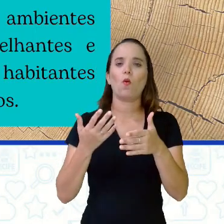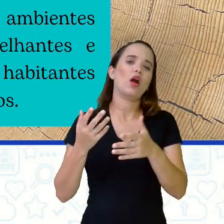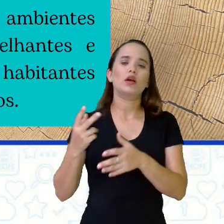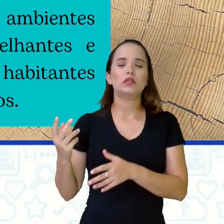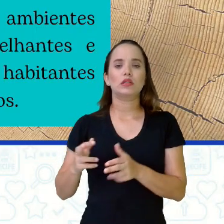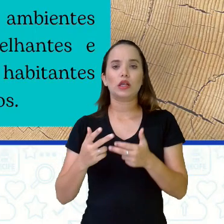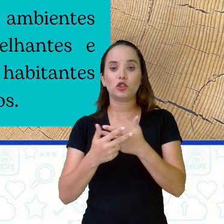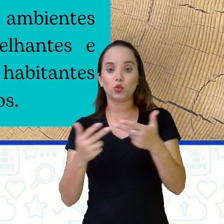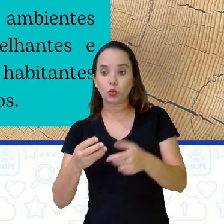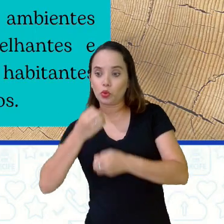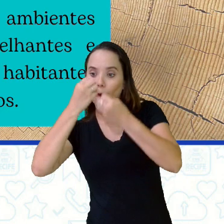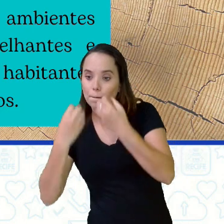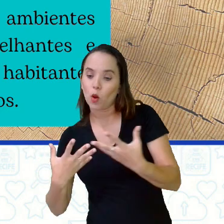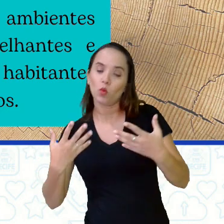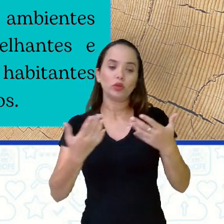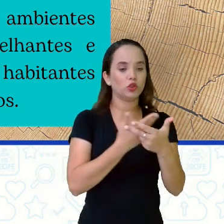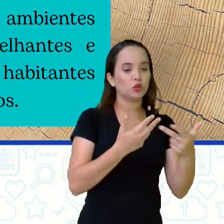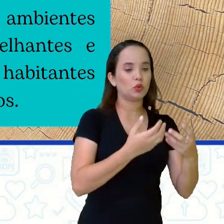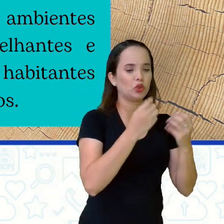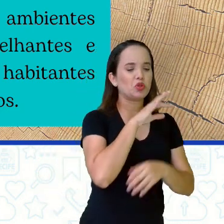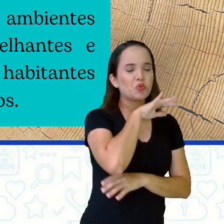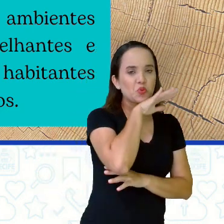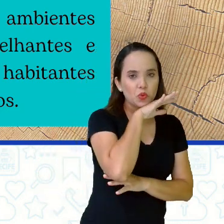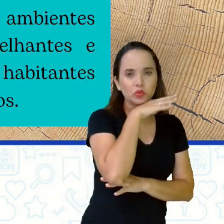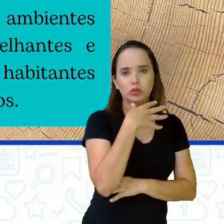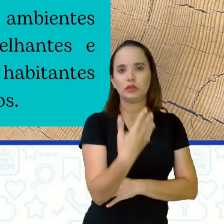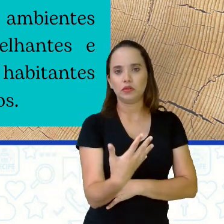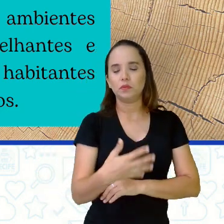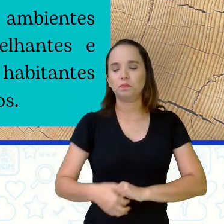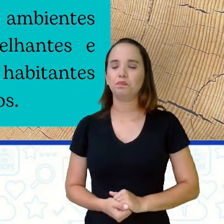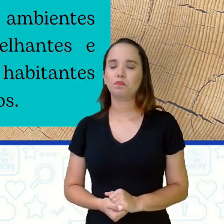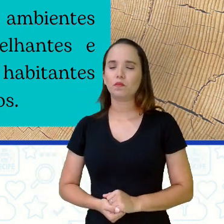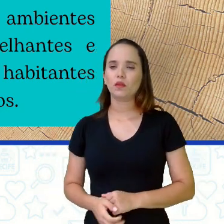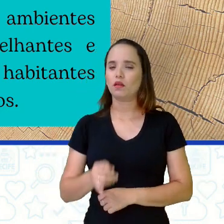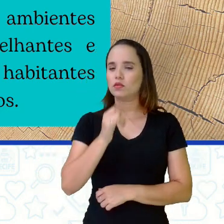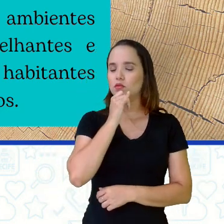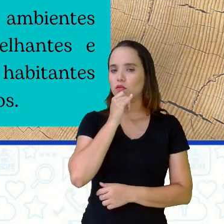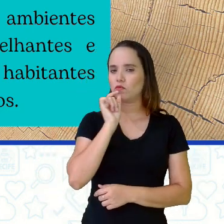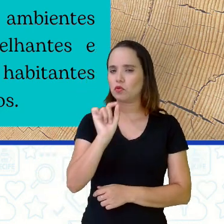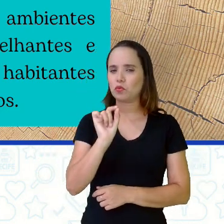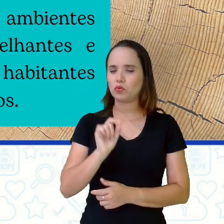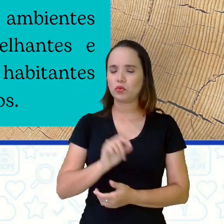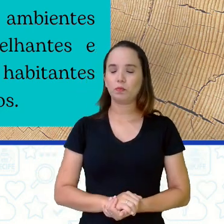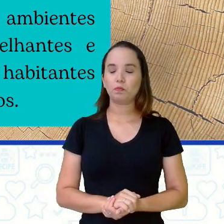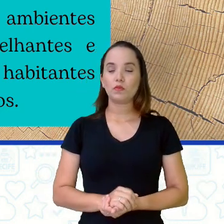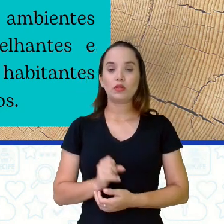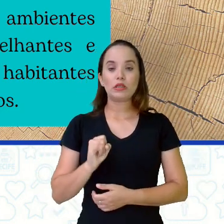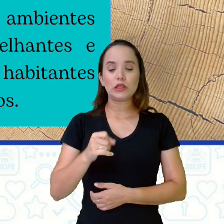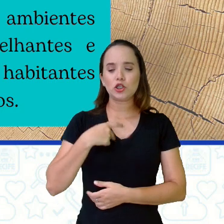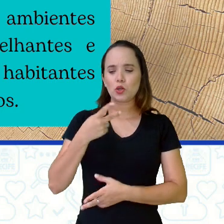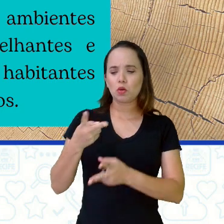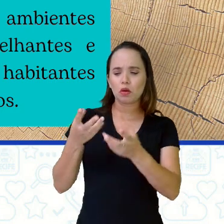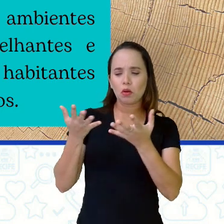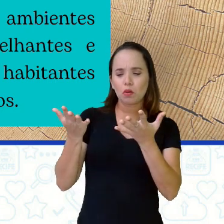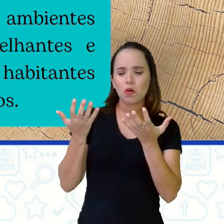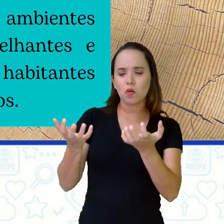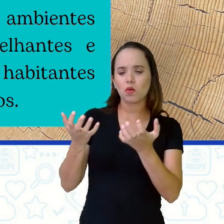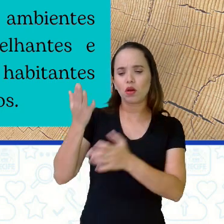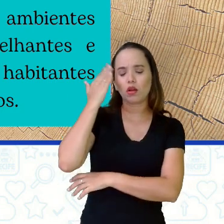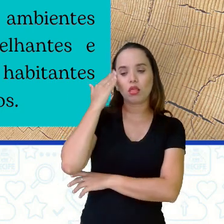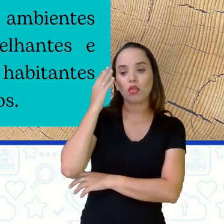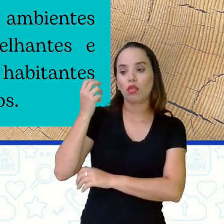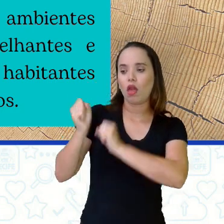vantagens e desvantagens. Ou seja, né, quando a gente vai analisar, por exemplo, a viabilidade de uma fábrica em uma determinada